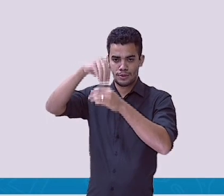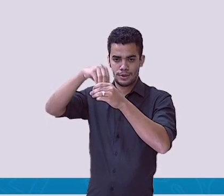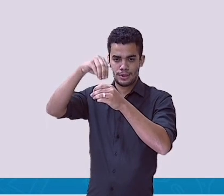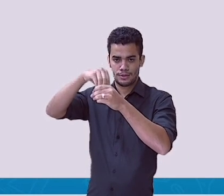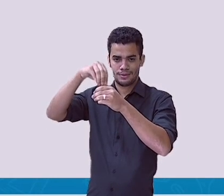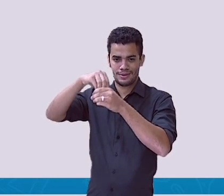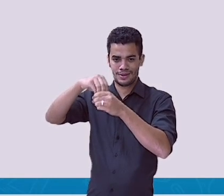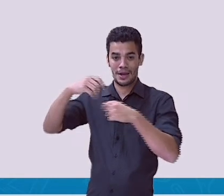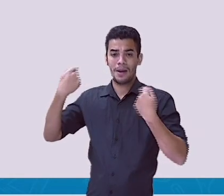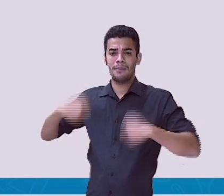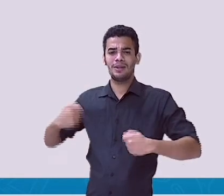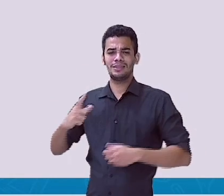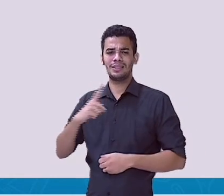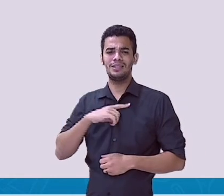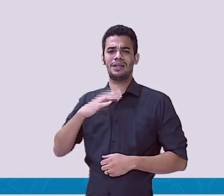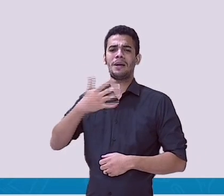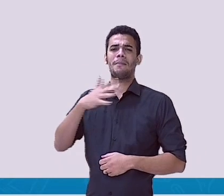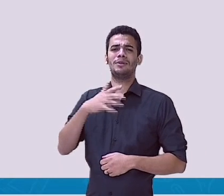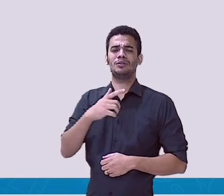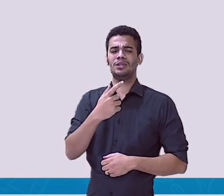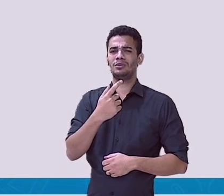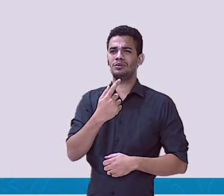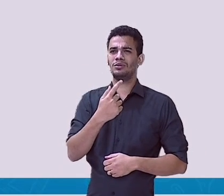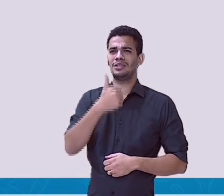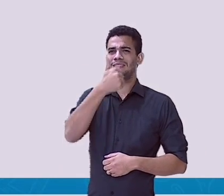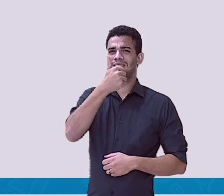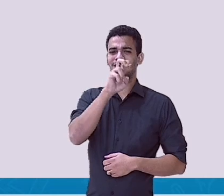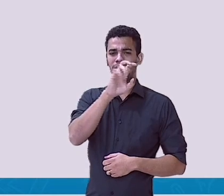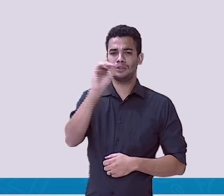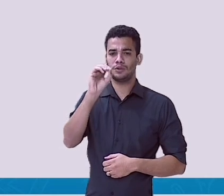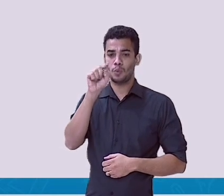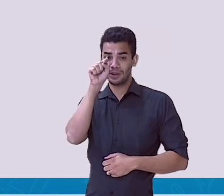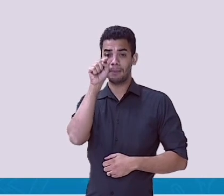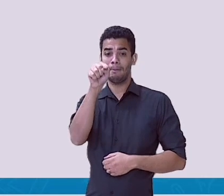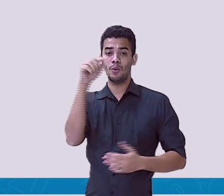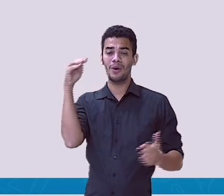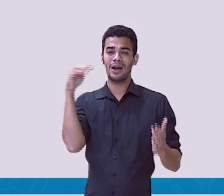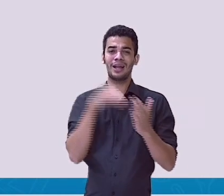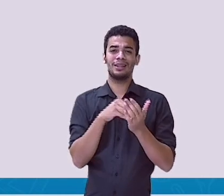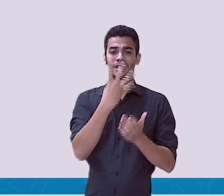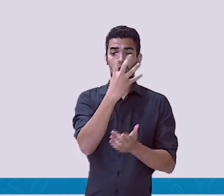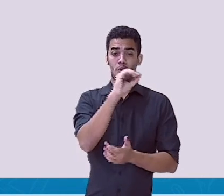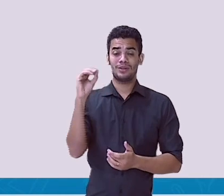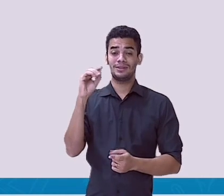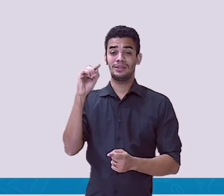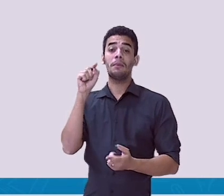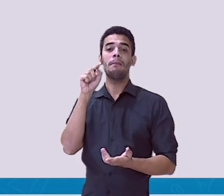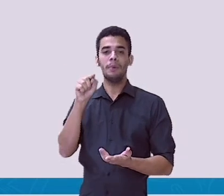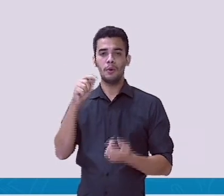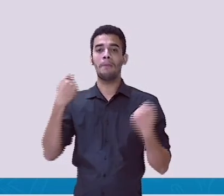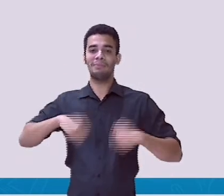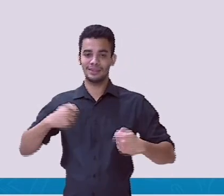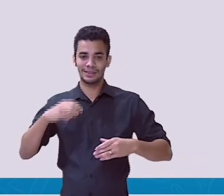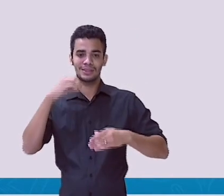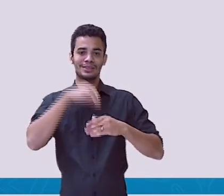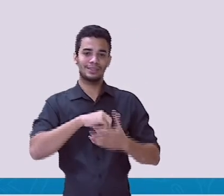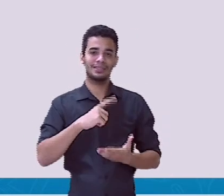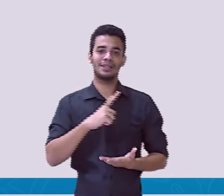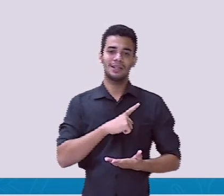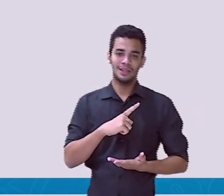mil. Ah, professor, o meu deu abaixo disso. Então, a sua coagulação não está boa. Então, se você tiver um processo